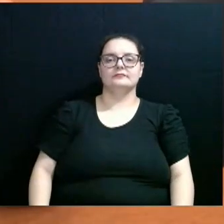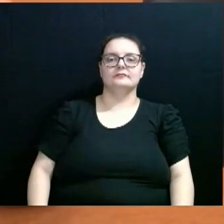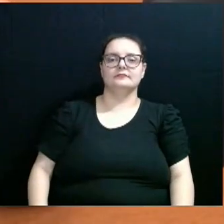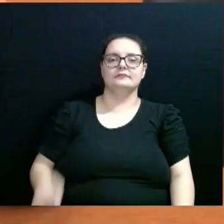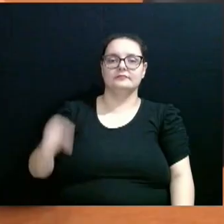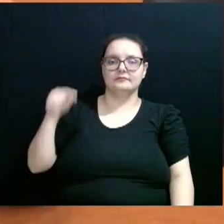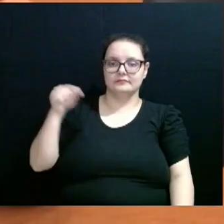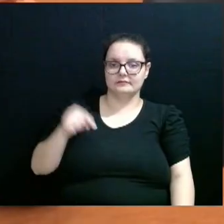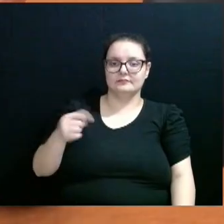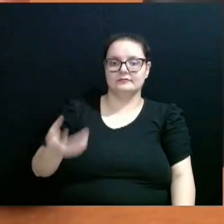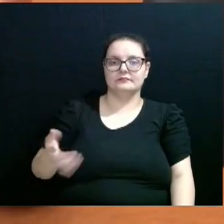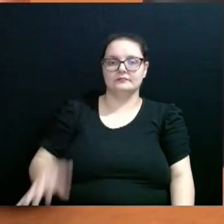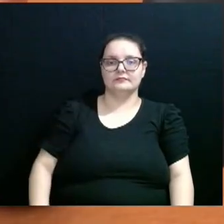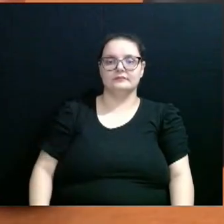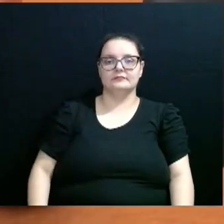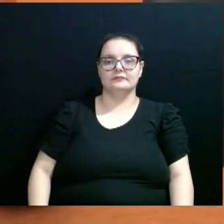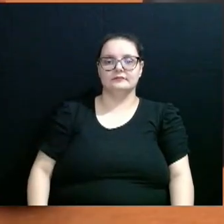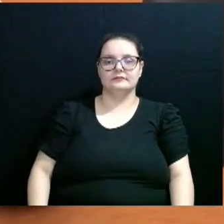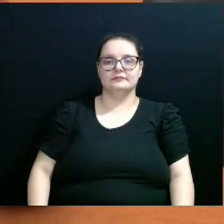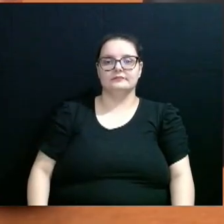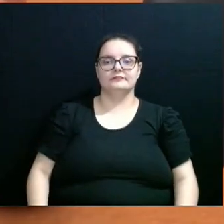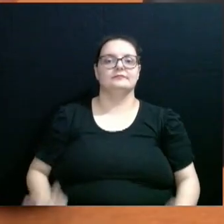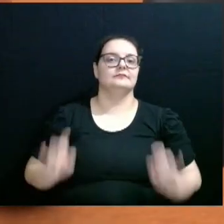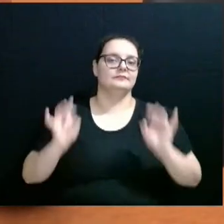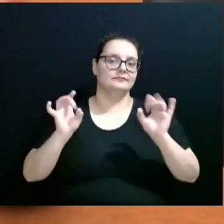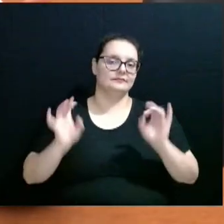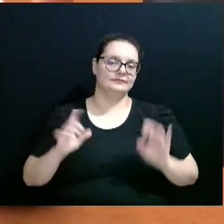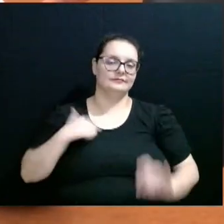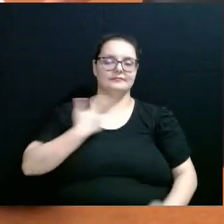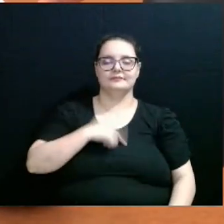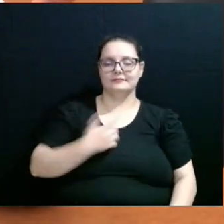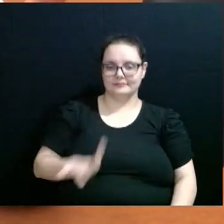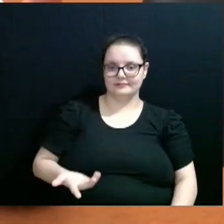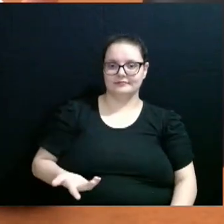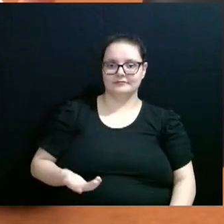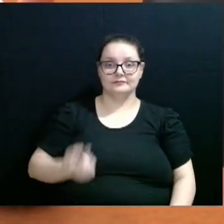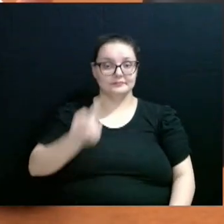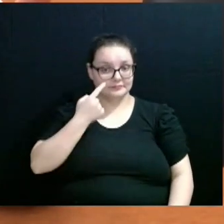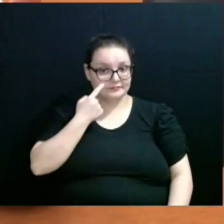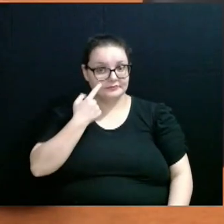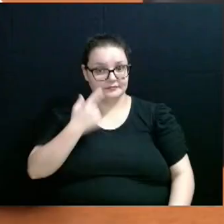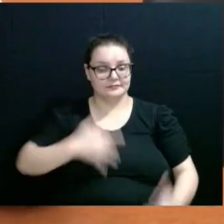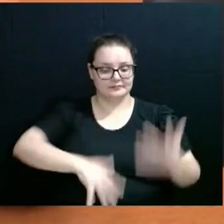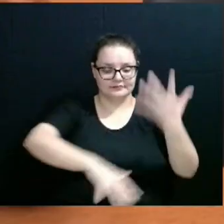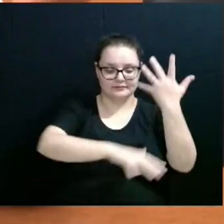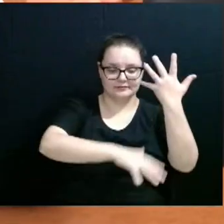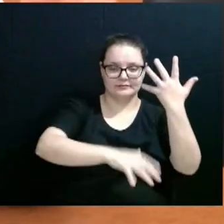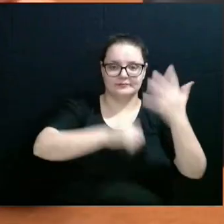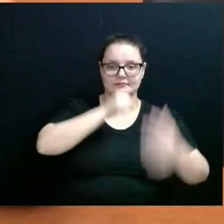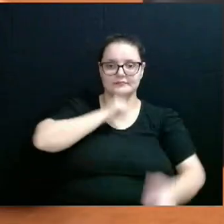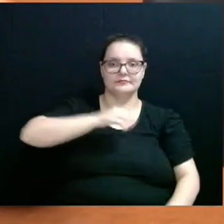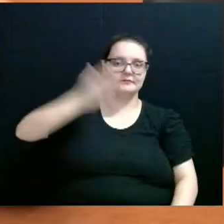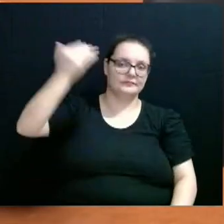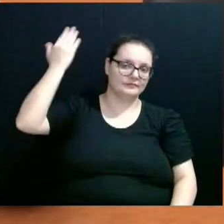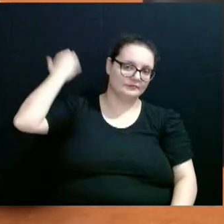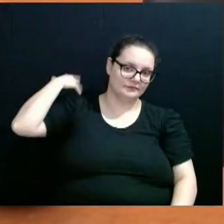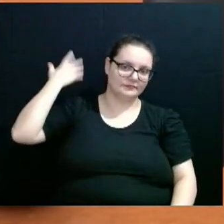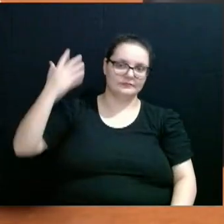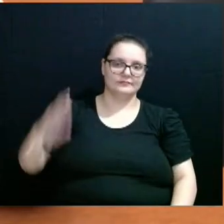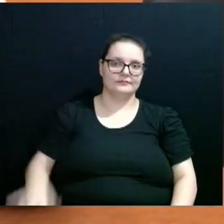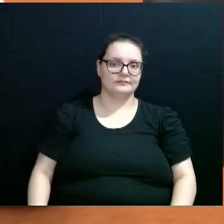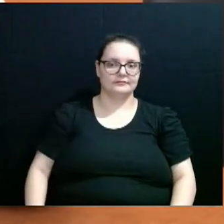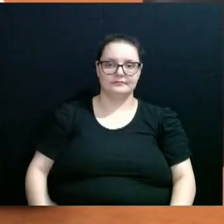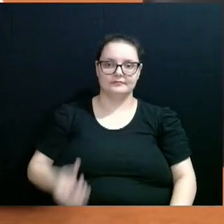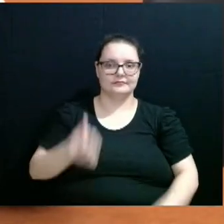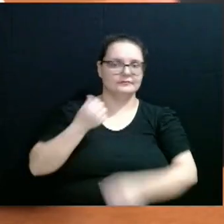a menina dos olhos de ouro da gente, né? Você pode ver que aquela praça, antigamente, há 6 anos